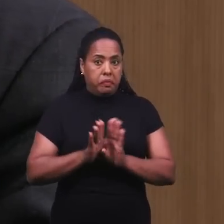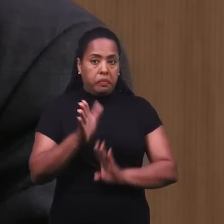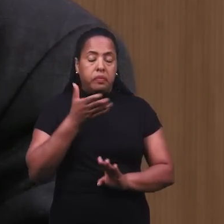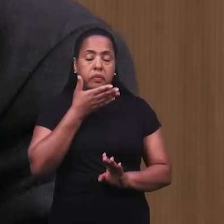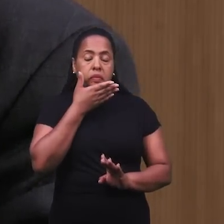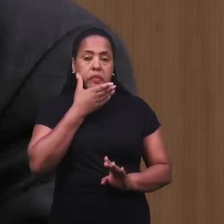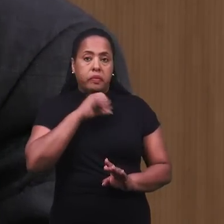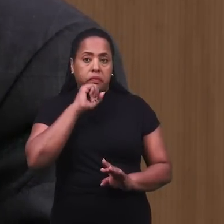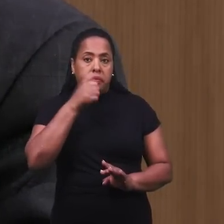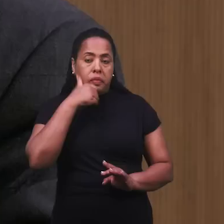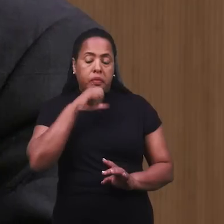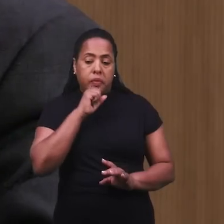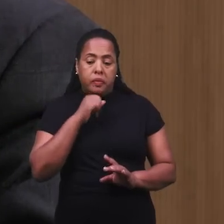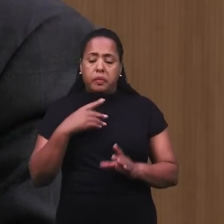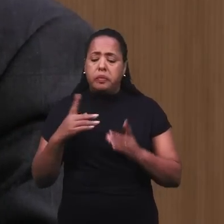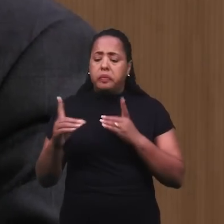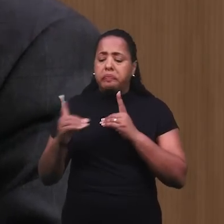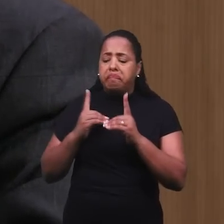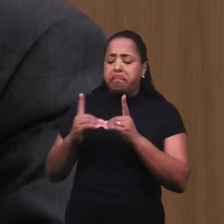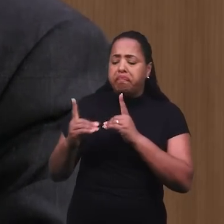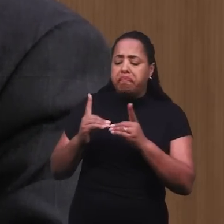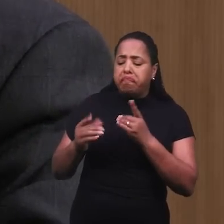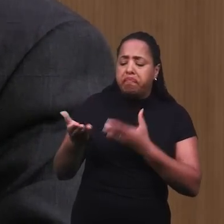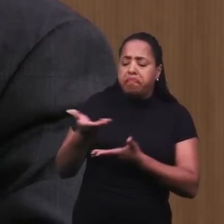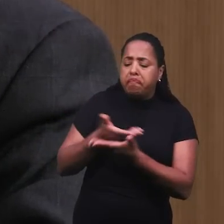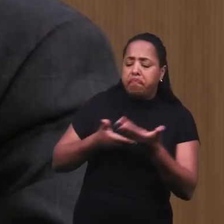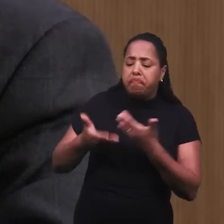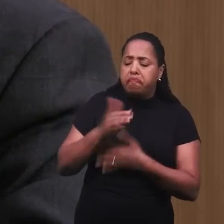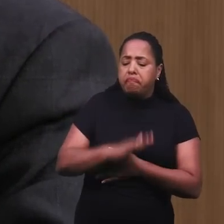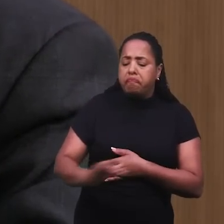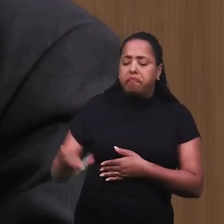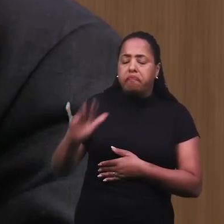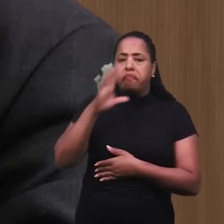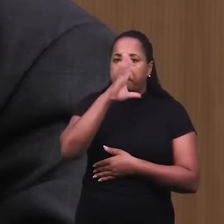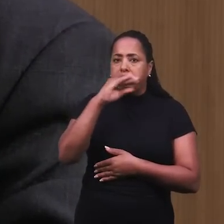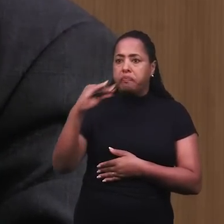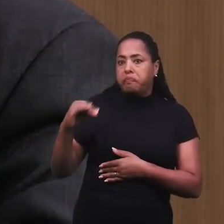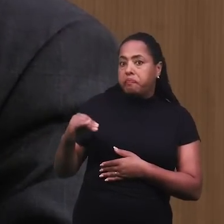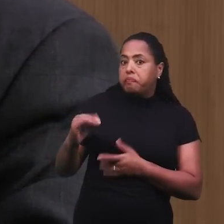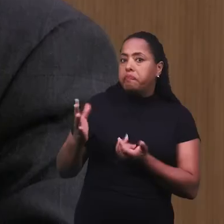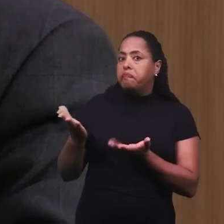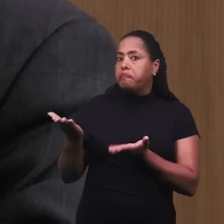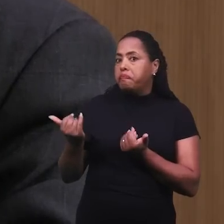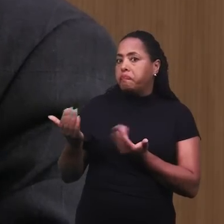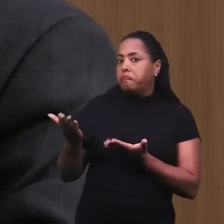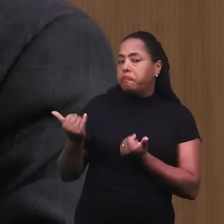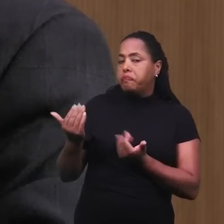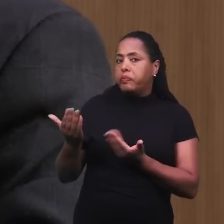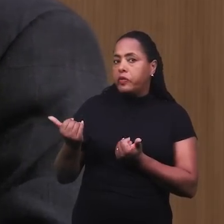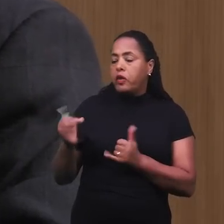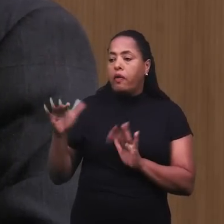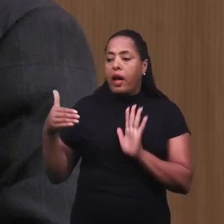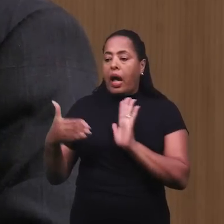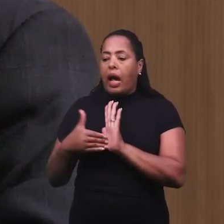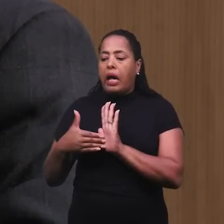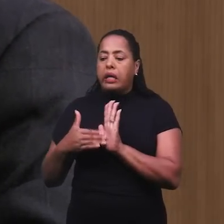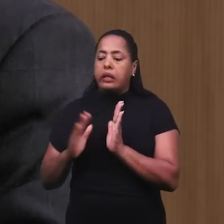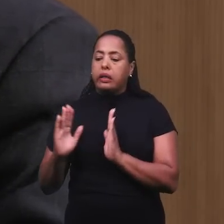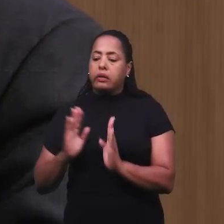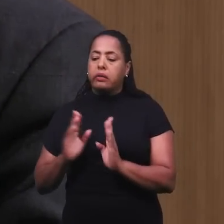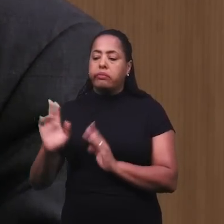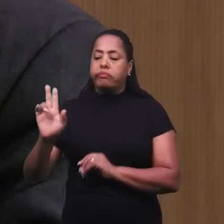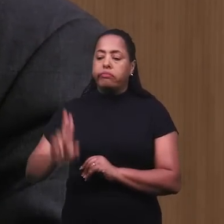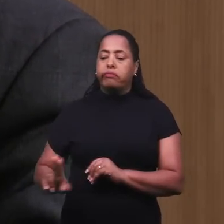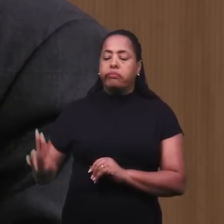eles precisam dialogar com a criança, com o adolescente, com o jovem, até a universidade.